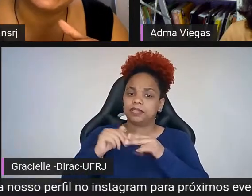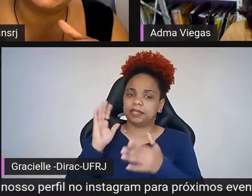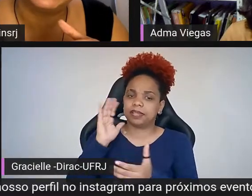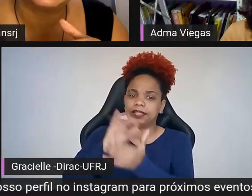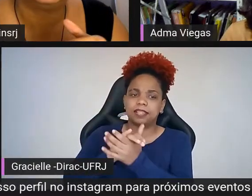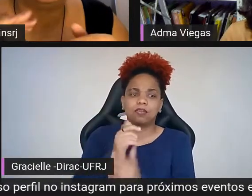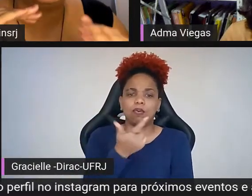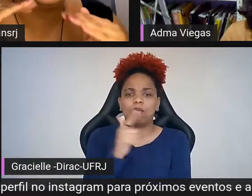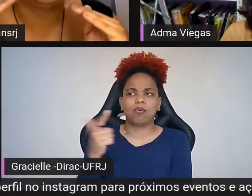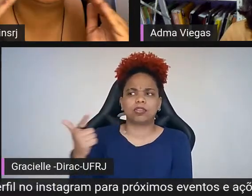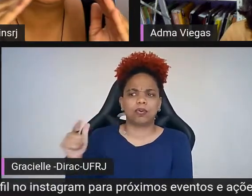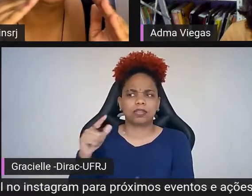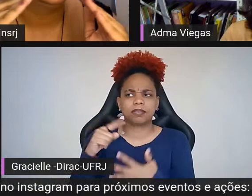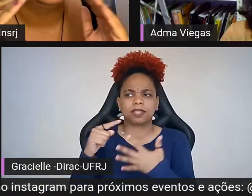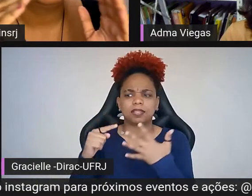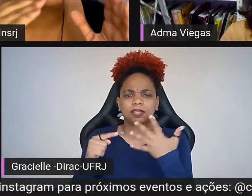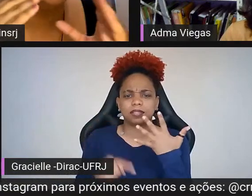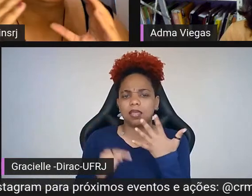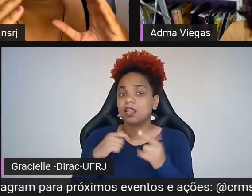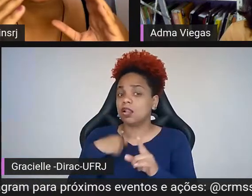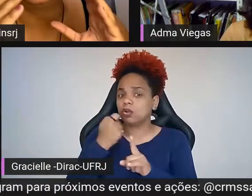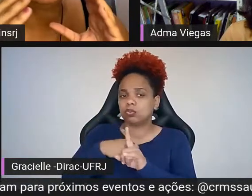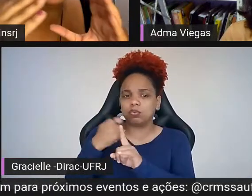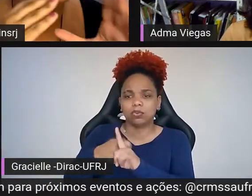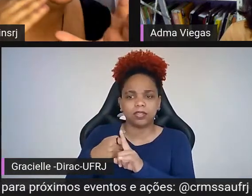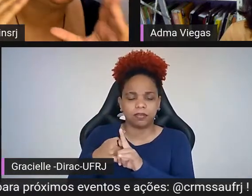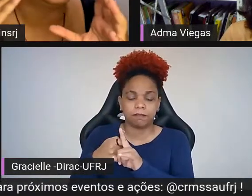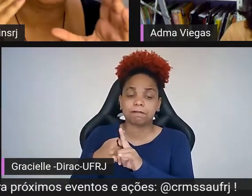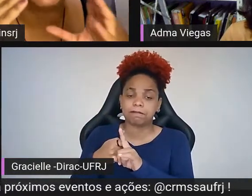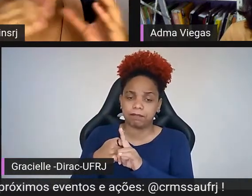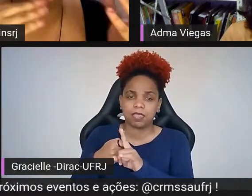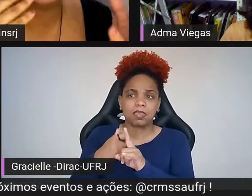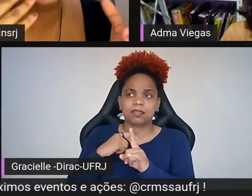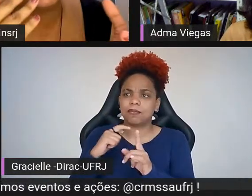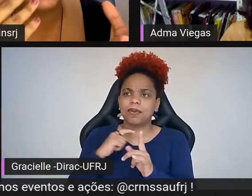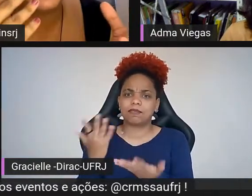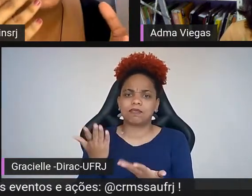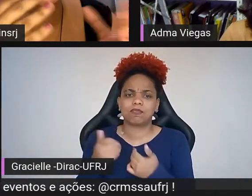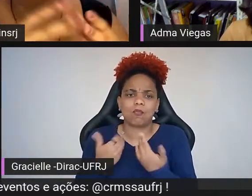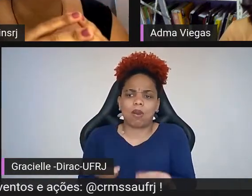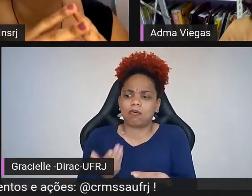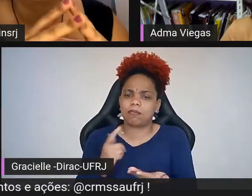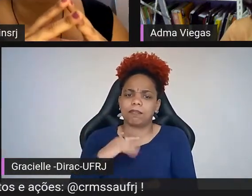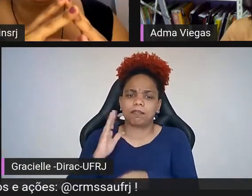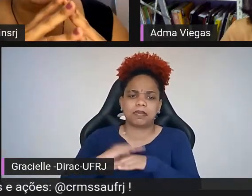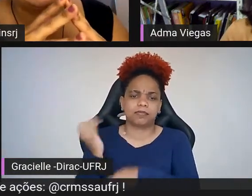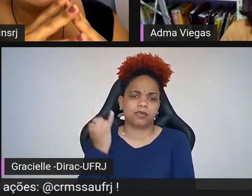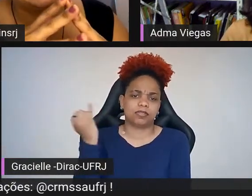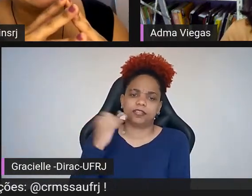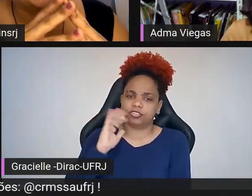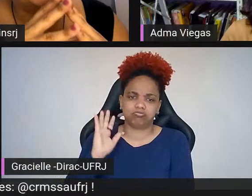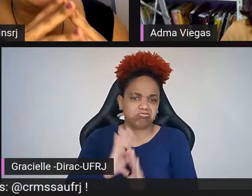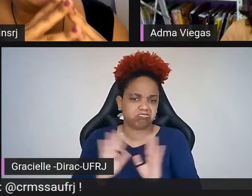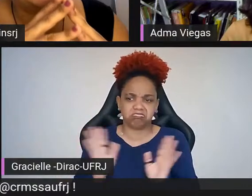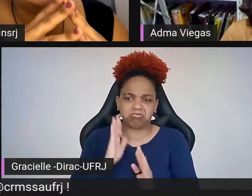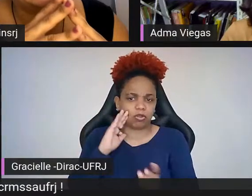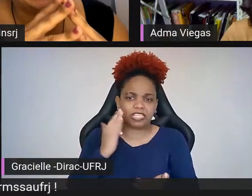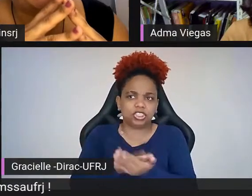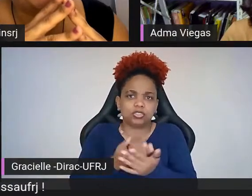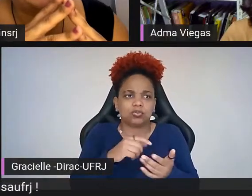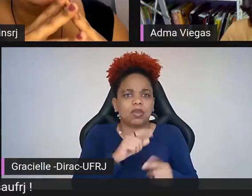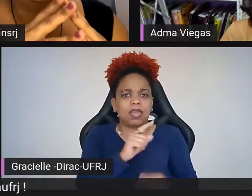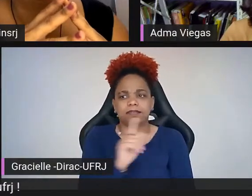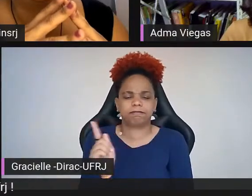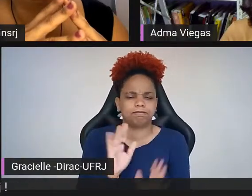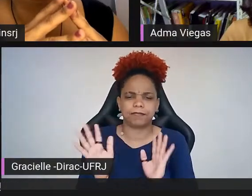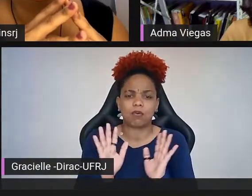as outras lutas. E não é uma competição de qual luta importa mais, até porque eu não acredito nisso, mas a gente precisa